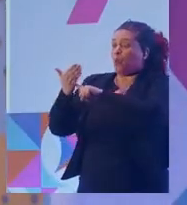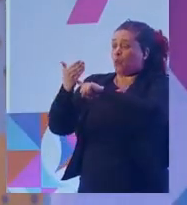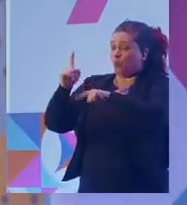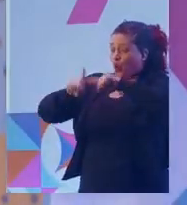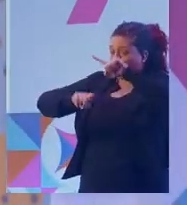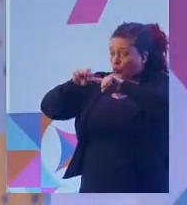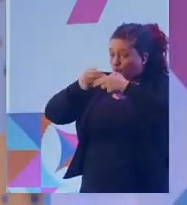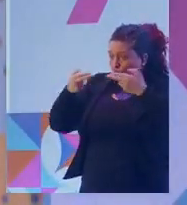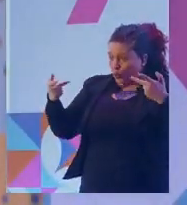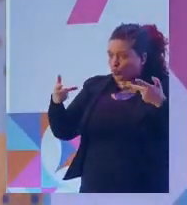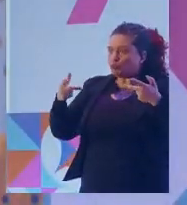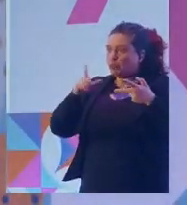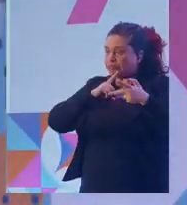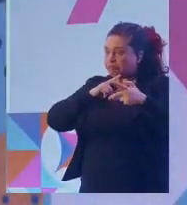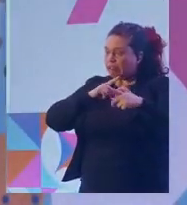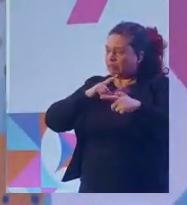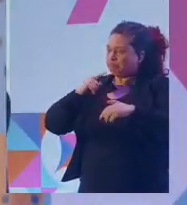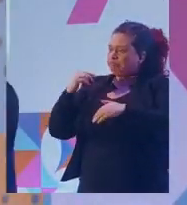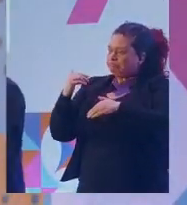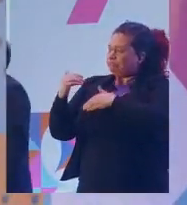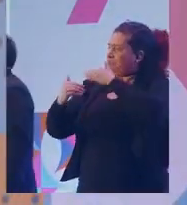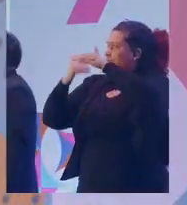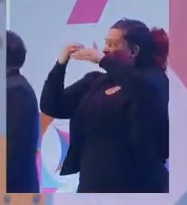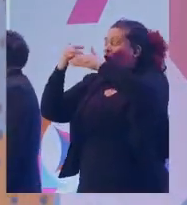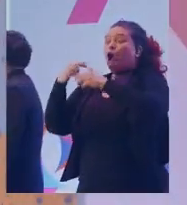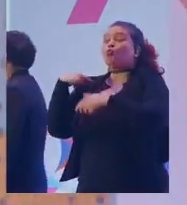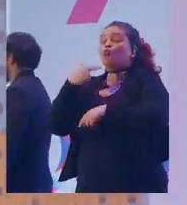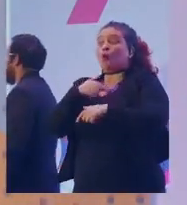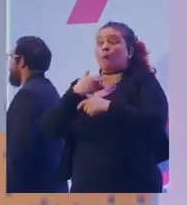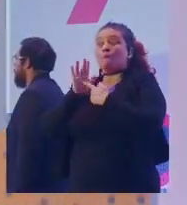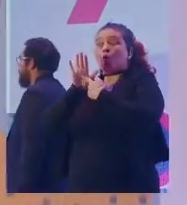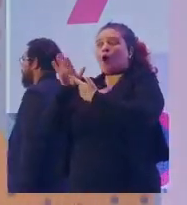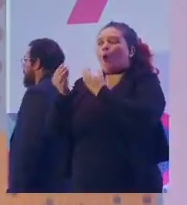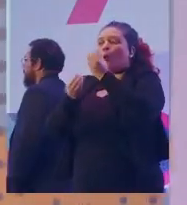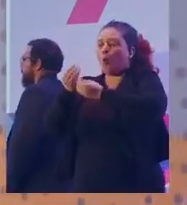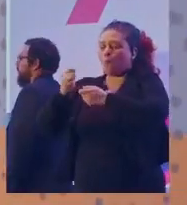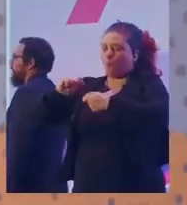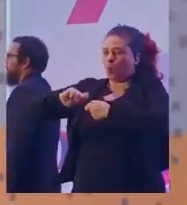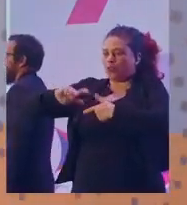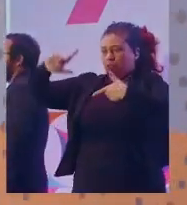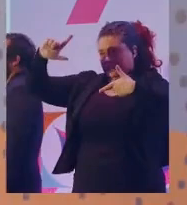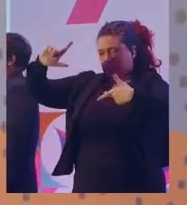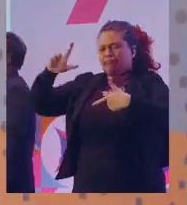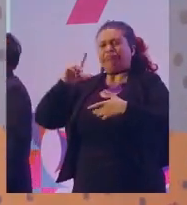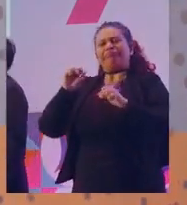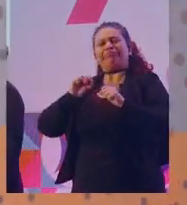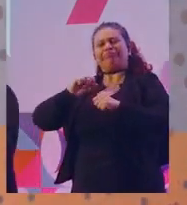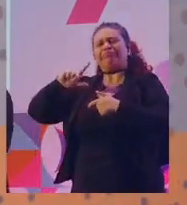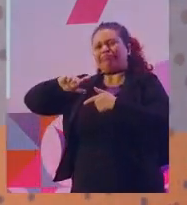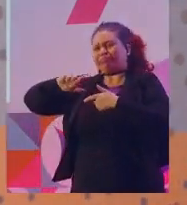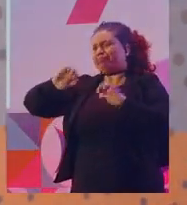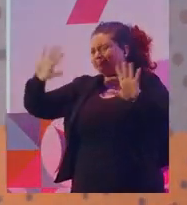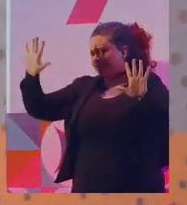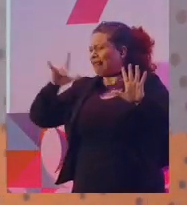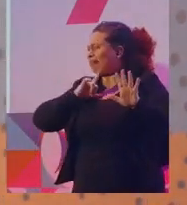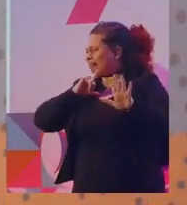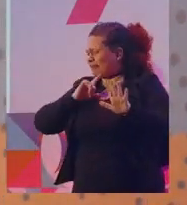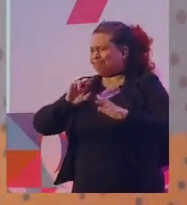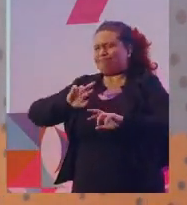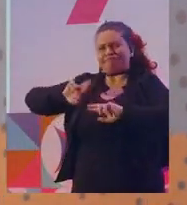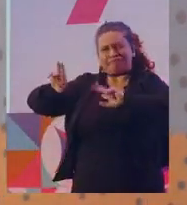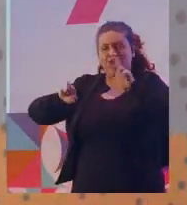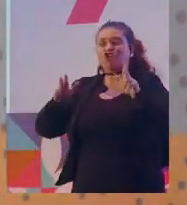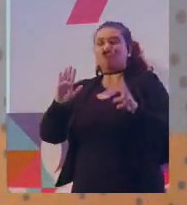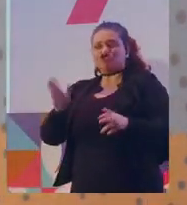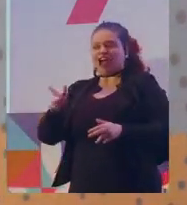fazer evoluir? Vamos ver o caso da modernização. Nós temos os legados. Em algum momento, o legado